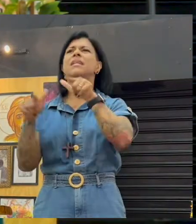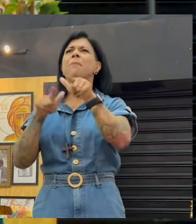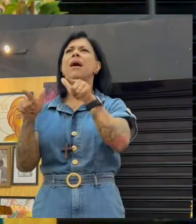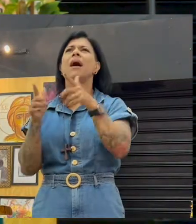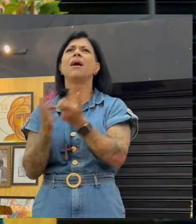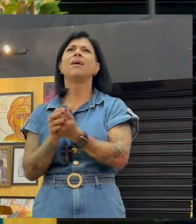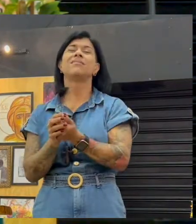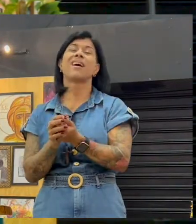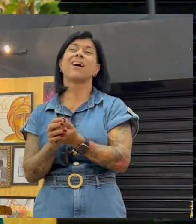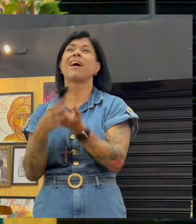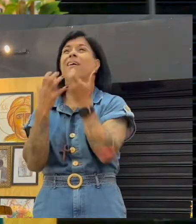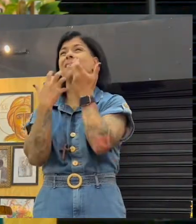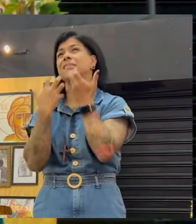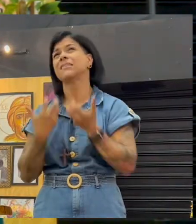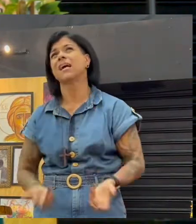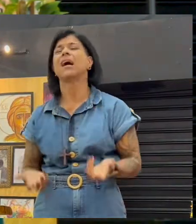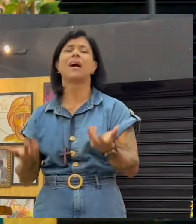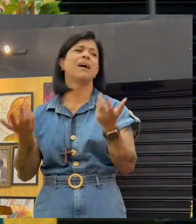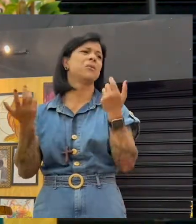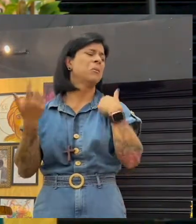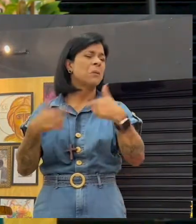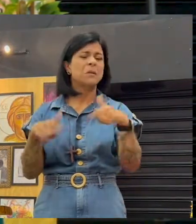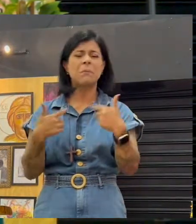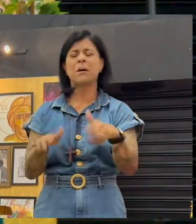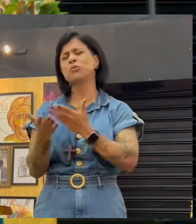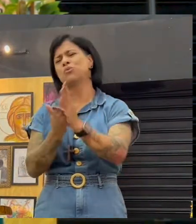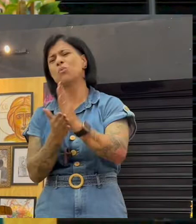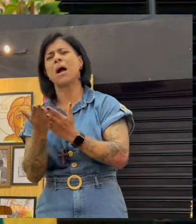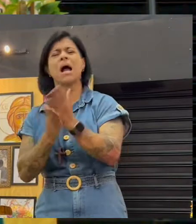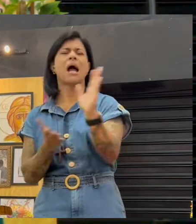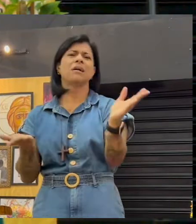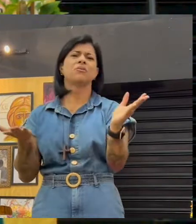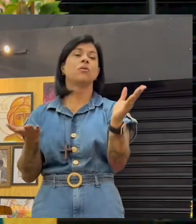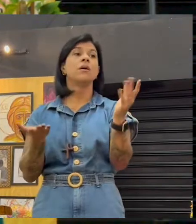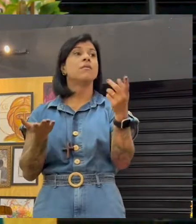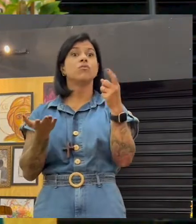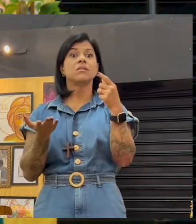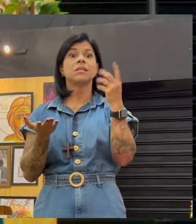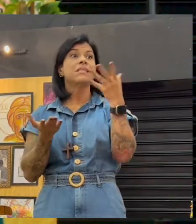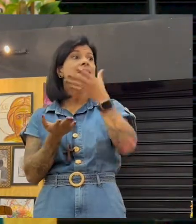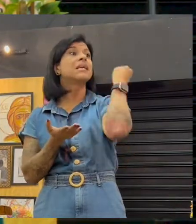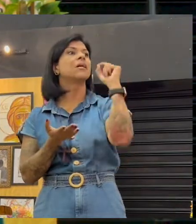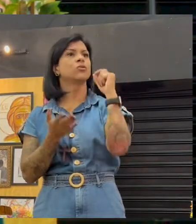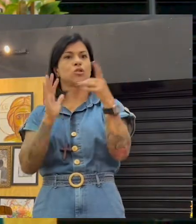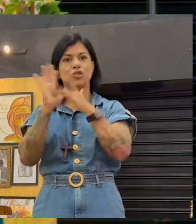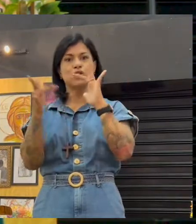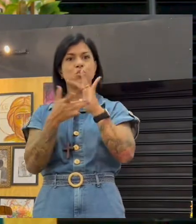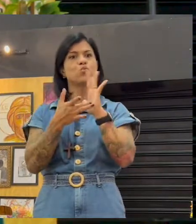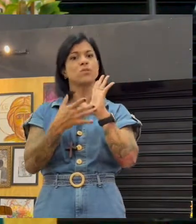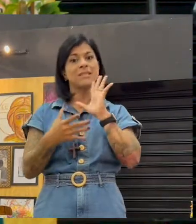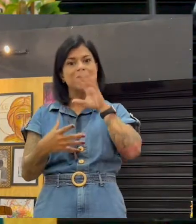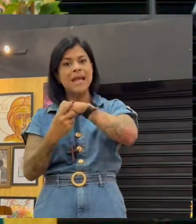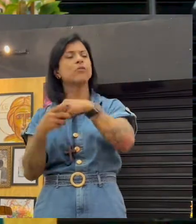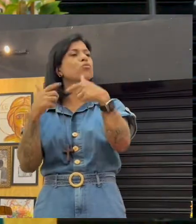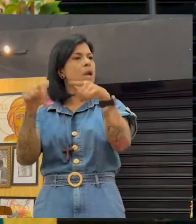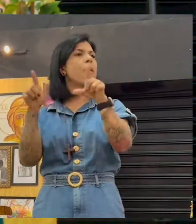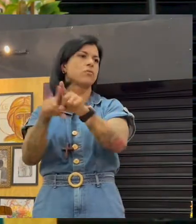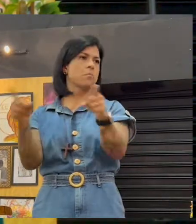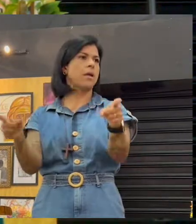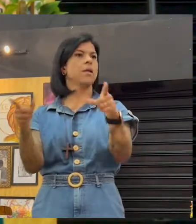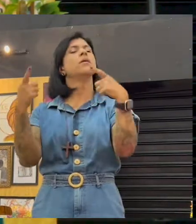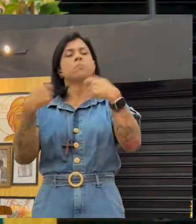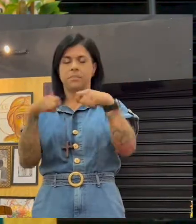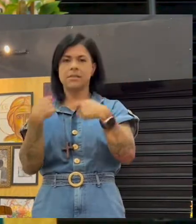de casa, que trabalham dentro de casa, cuidando de criança, fazendo, lavando roupa. Eu, neste momento, estou